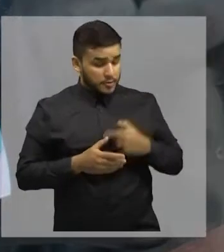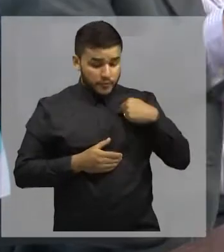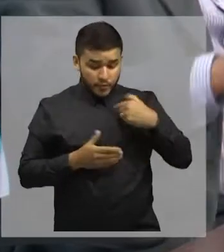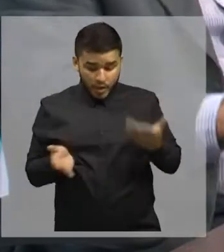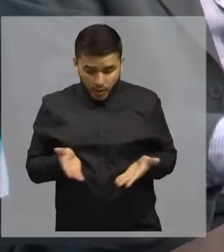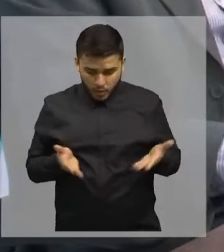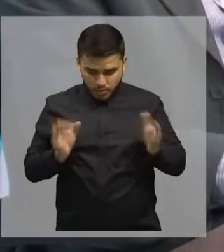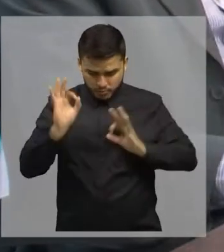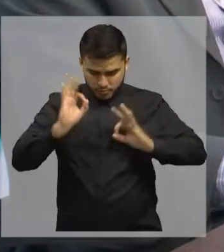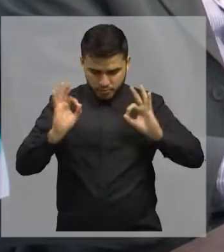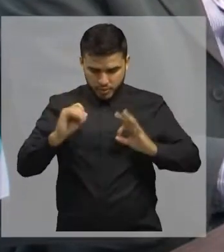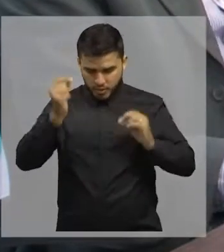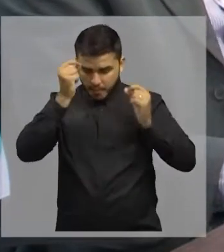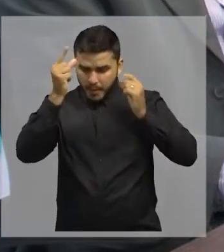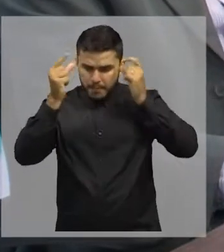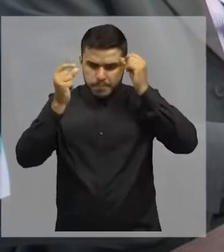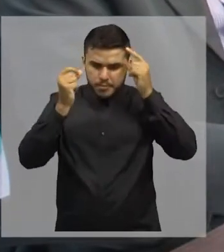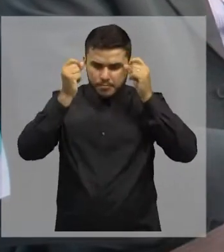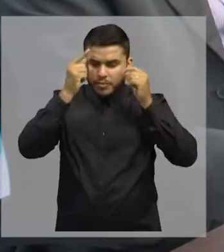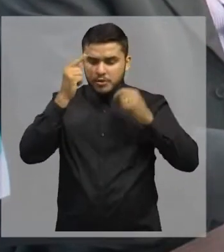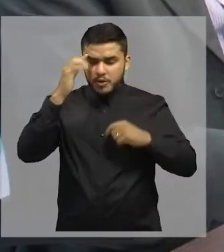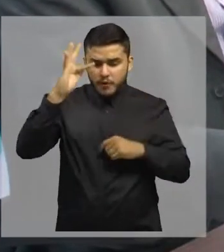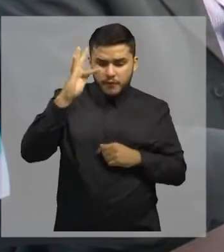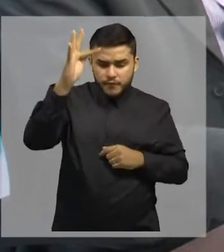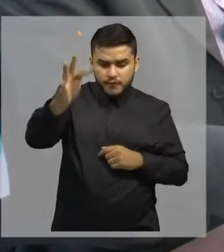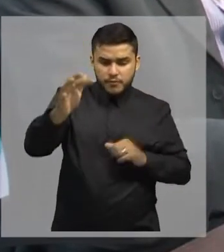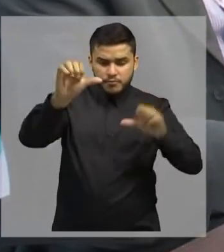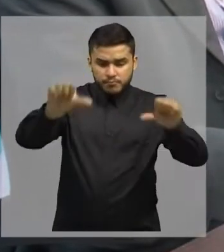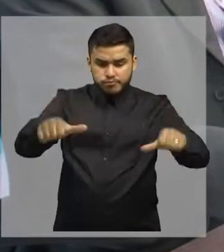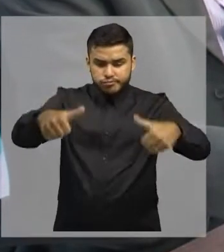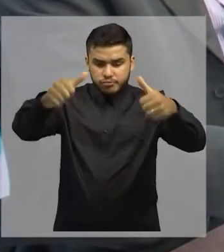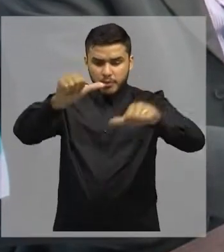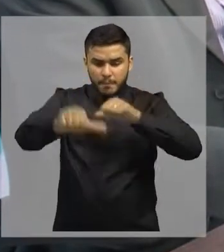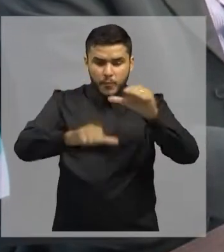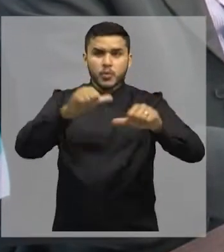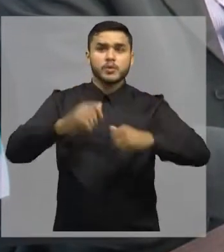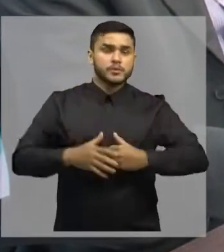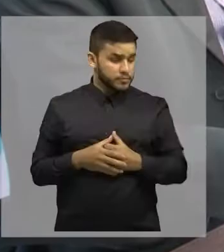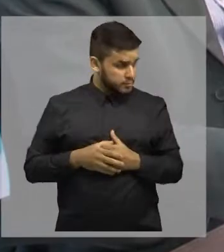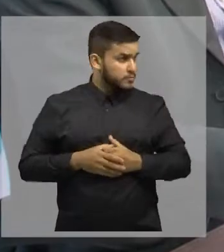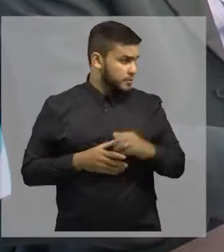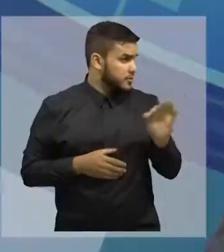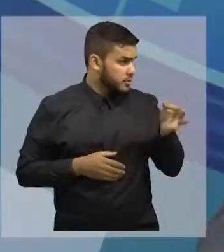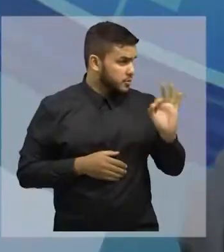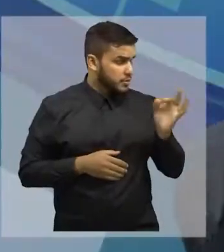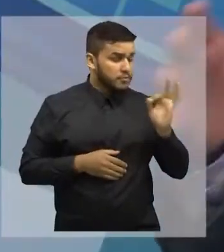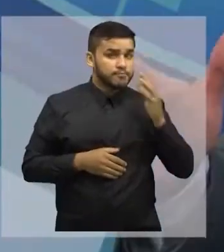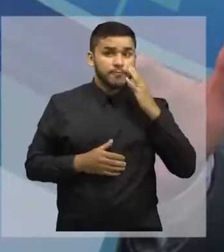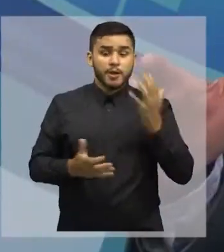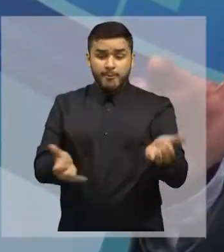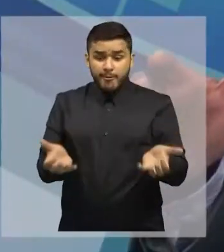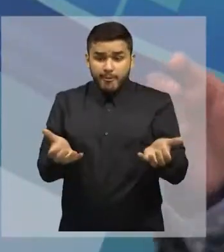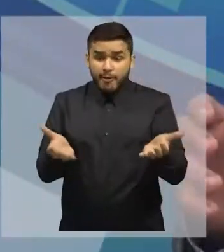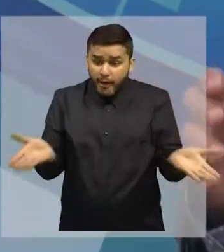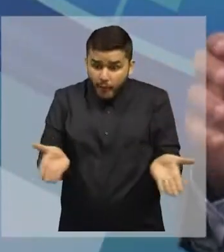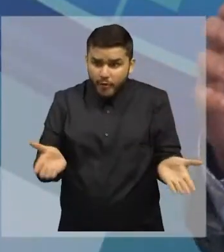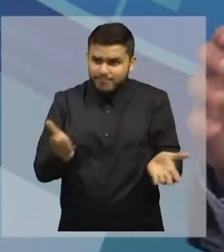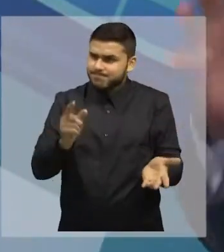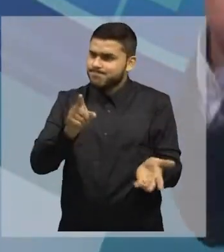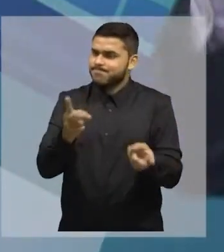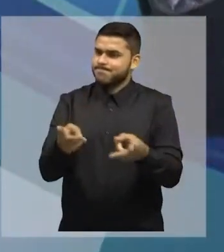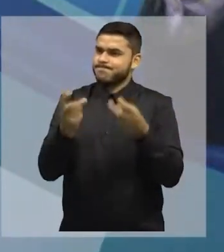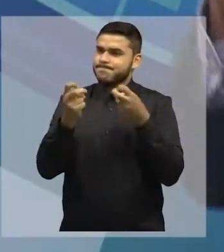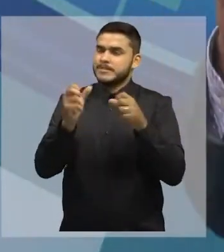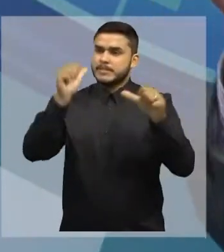futuro. Então, você entra na política com uma tentativa de mudança do real. Quer dizer, qual é